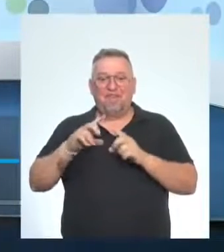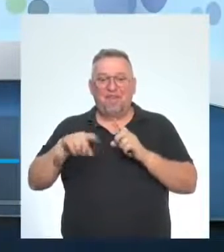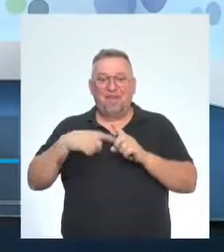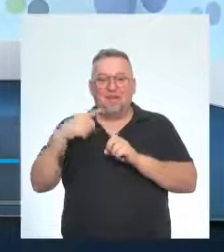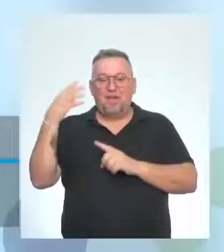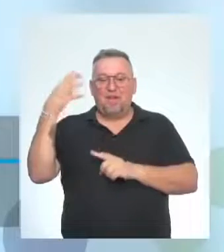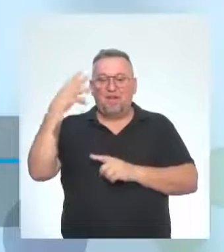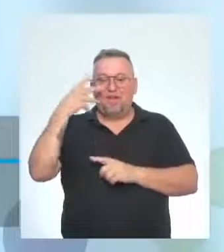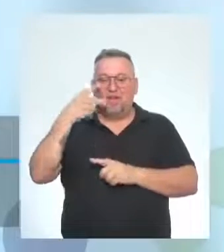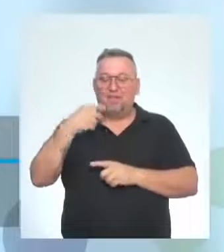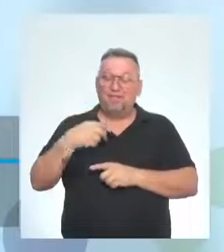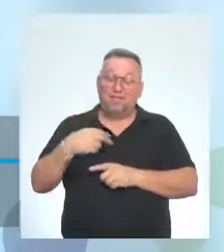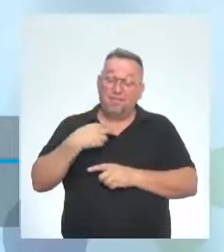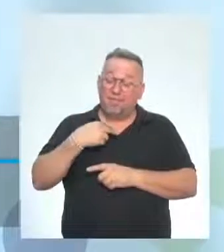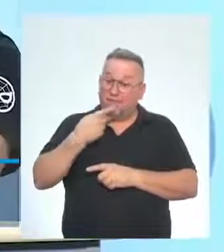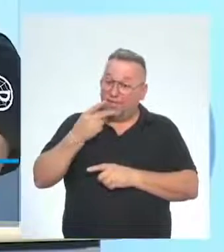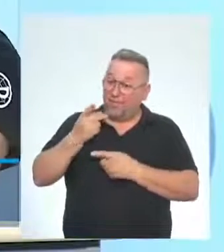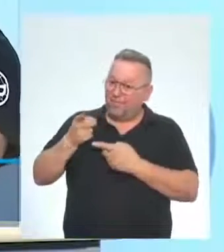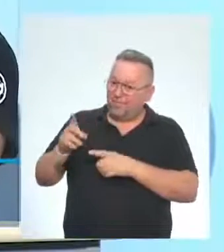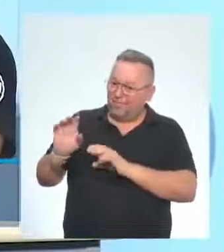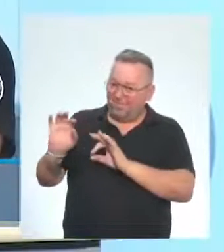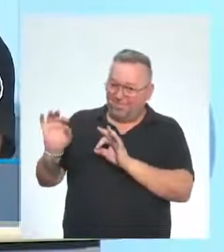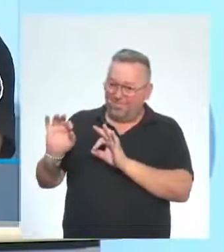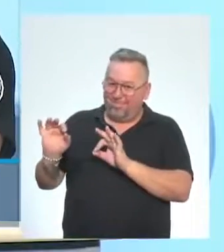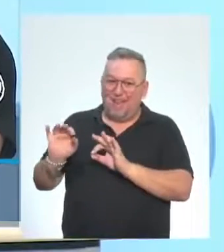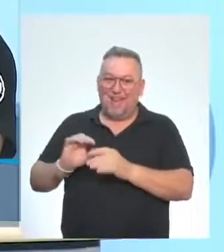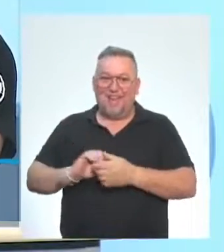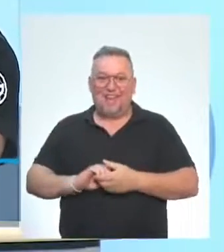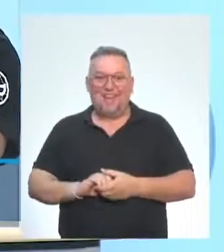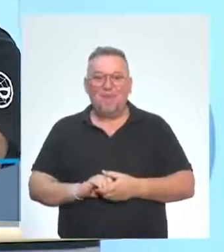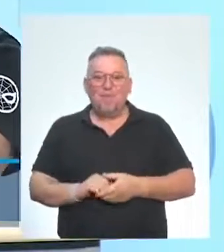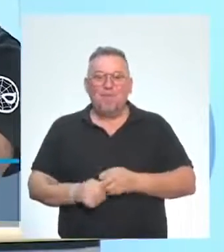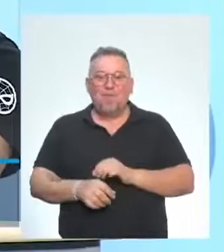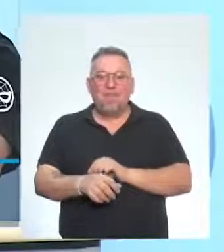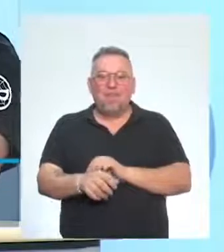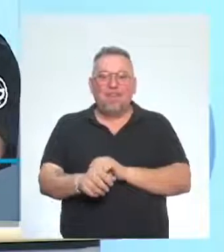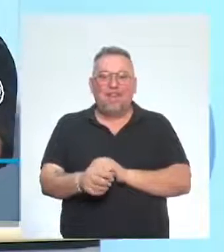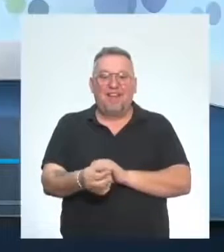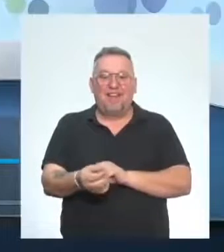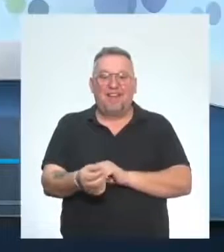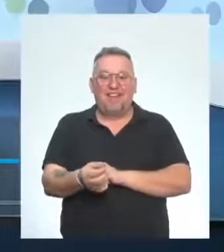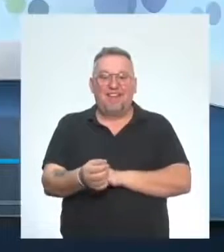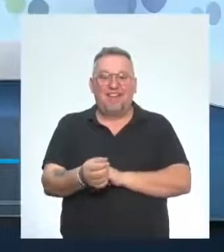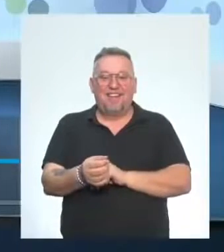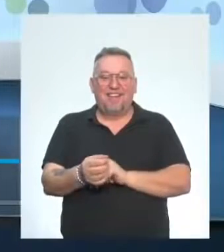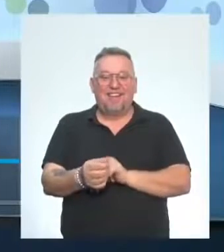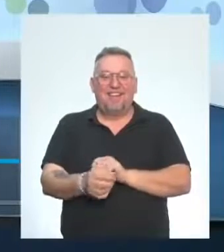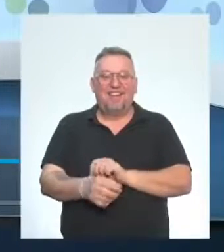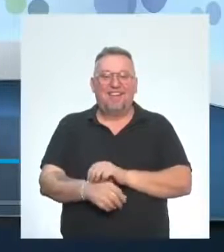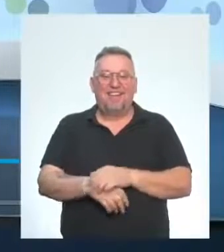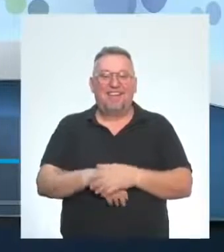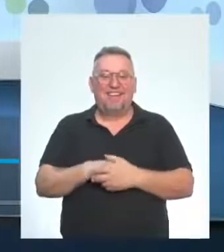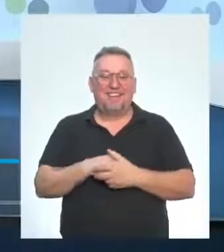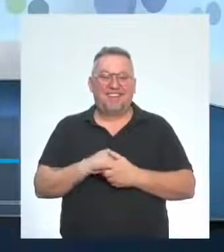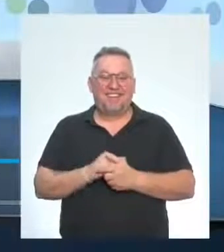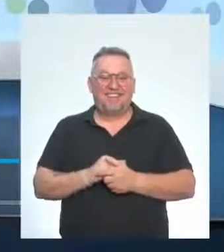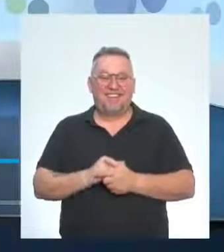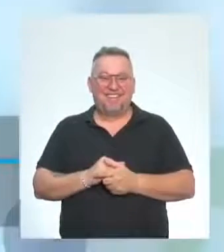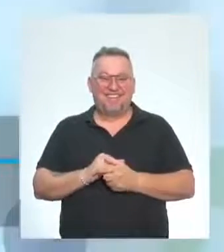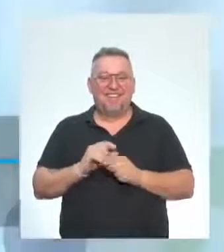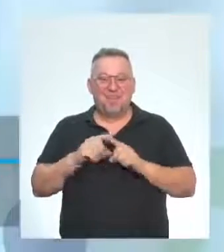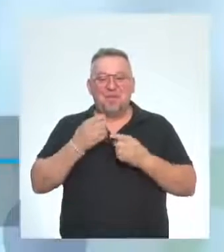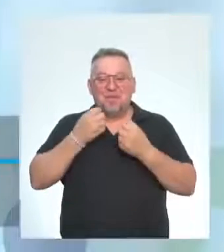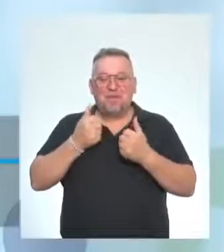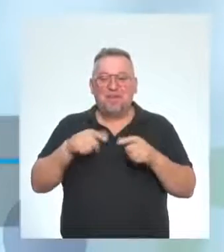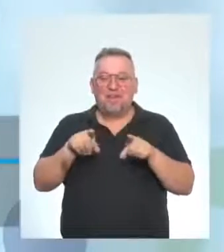bonito e a gente não pode contrariar, cada dia que passa. Isso mesmo, cada dia a gente evolui aí, né? É isso aí. Muito